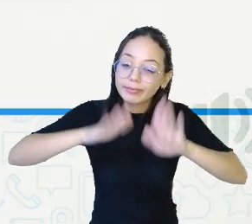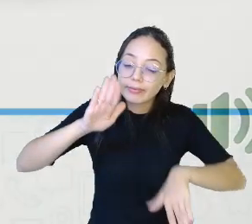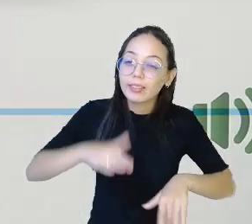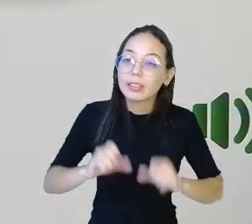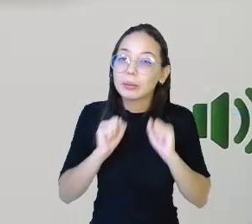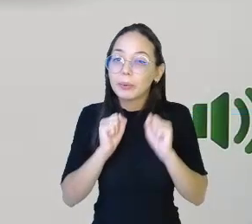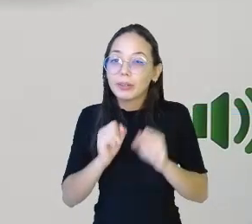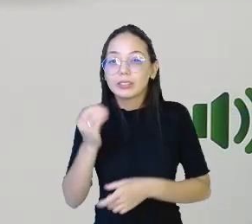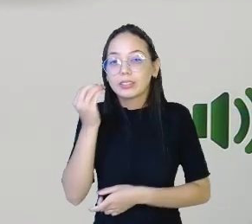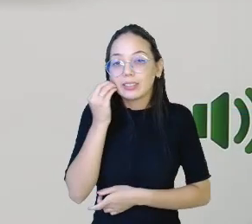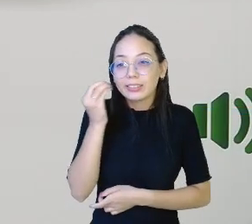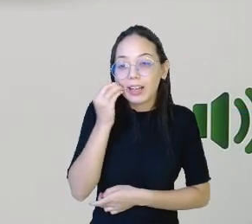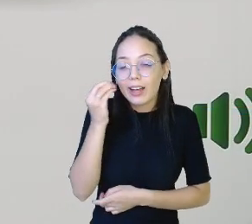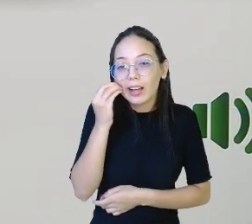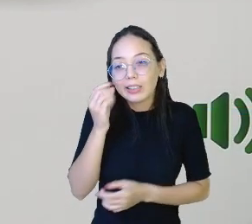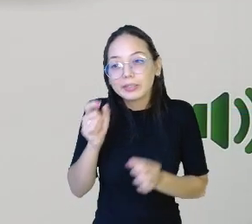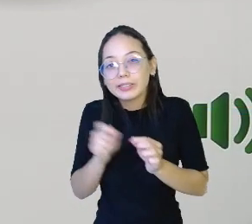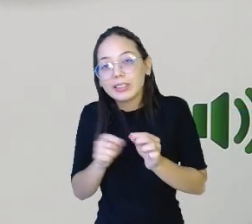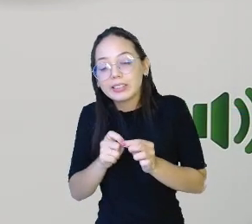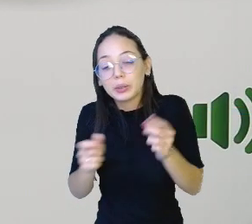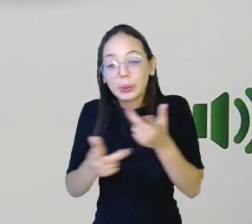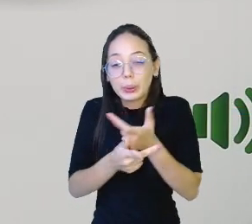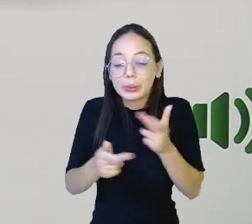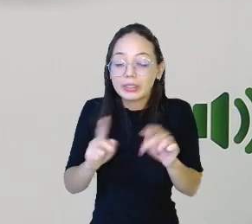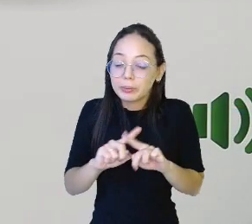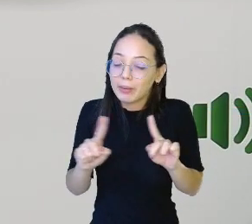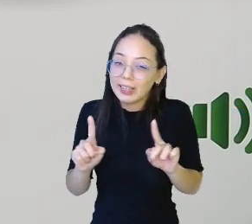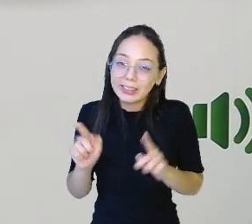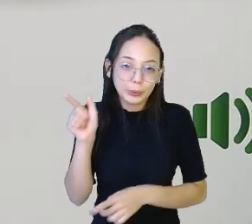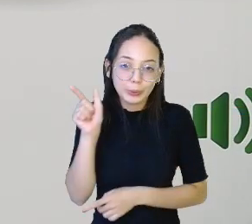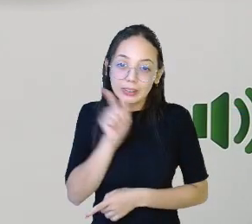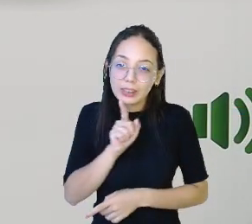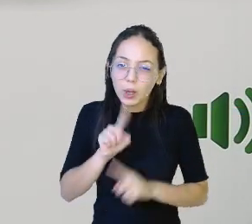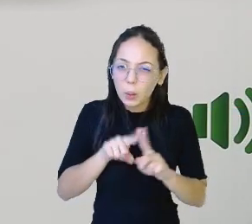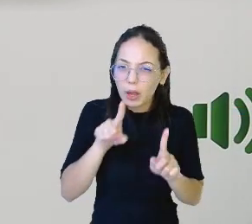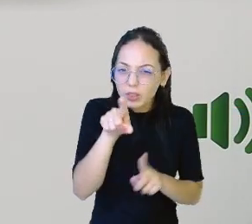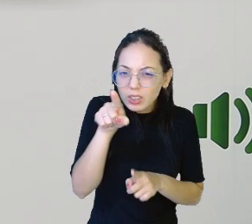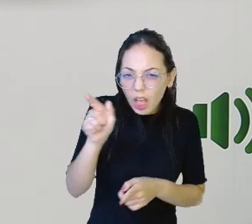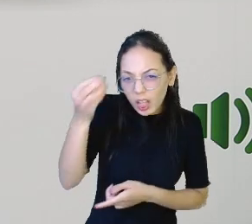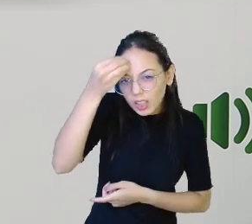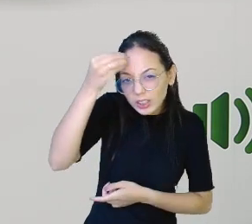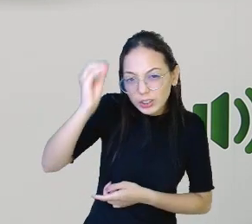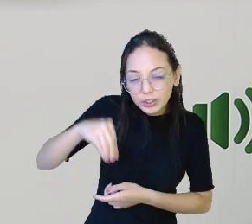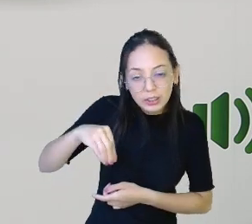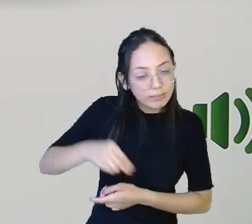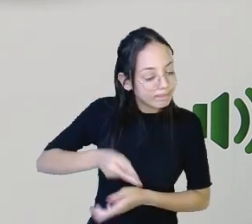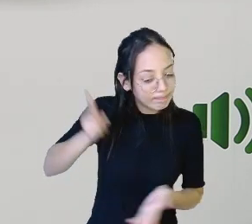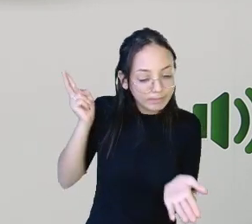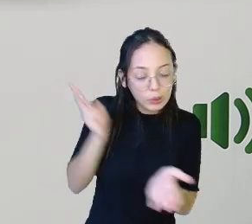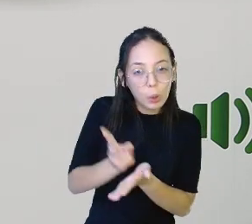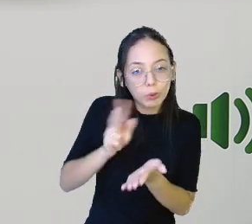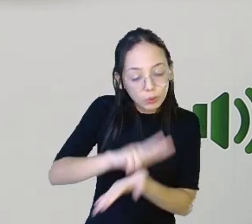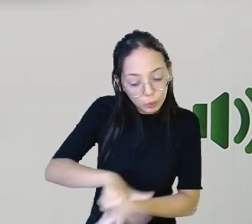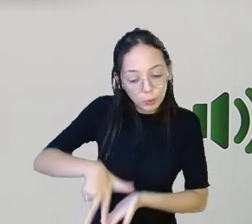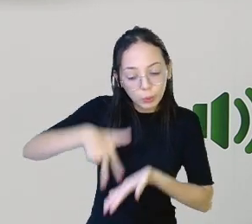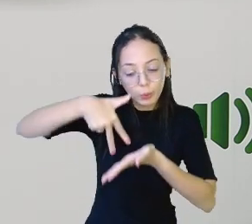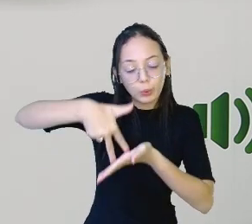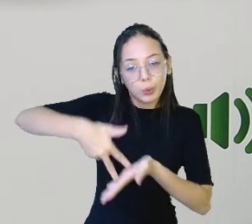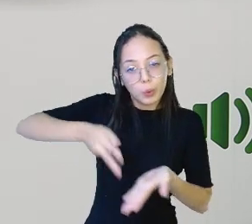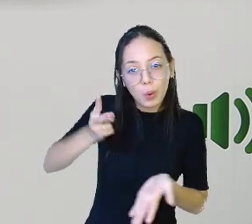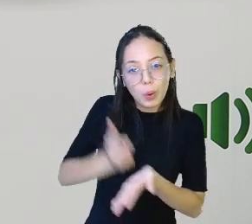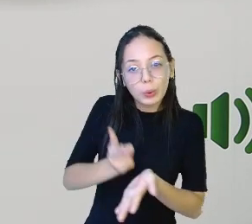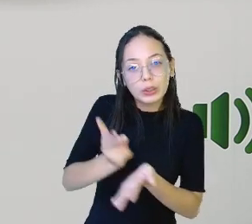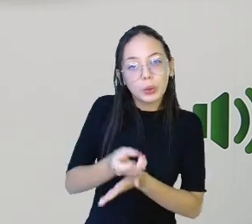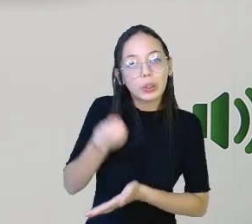até tentar fazer alguma coisa que não deu tão certo, mas você não deve desistir. Você continua, você vai tentando de